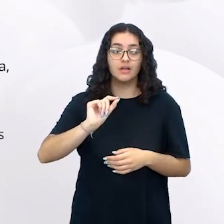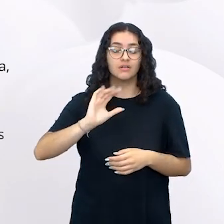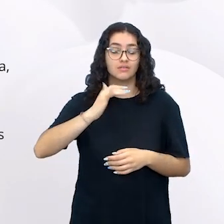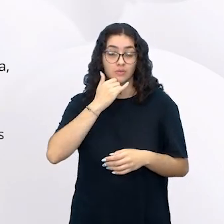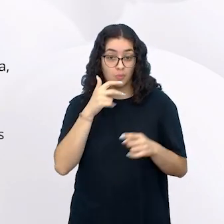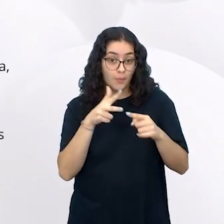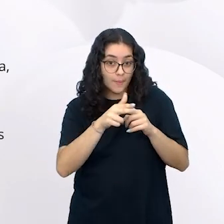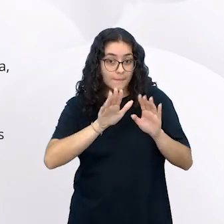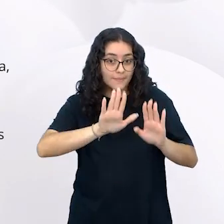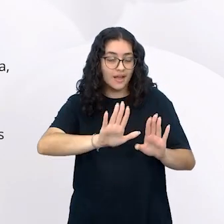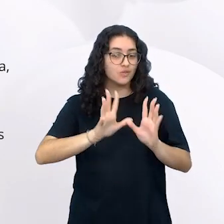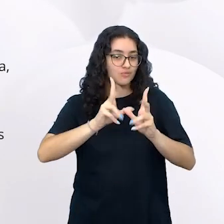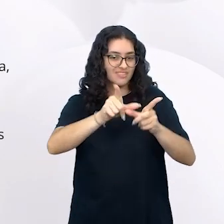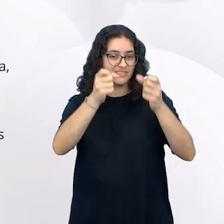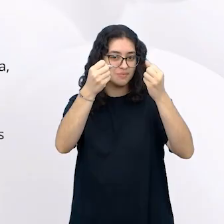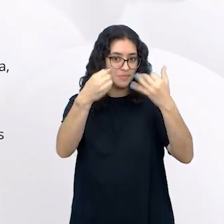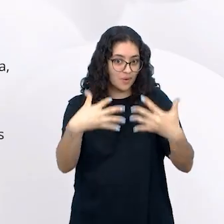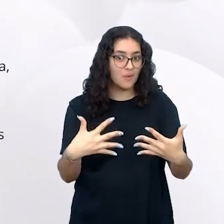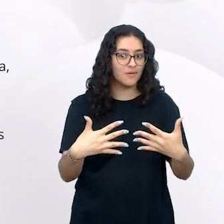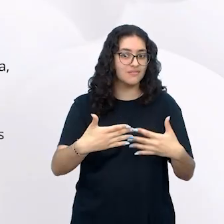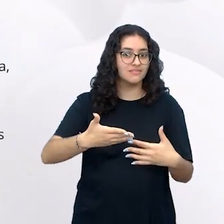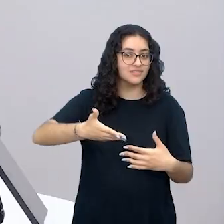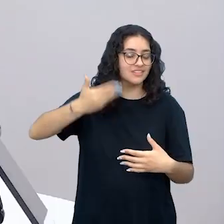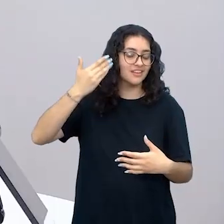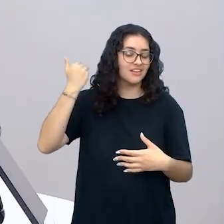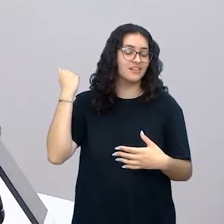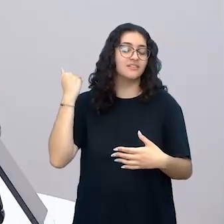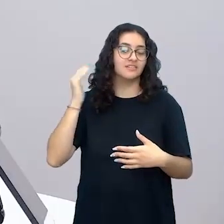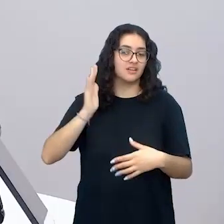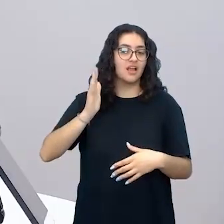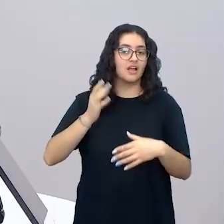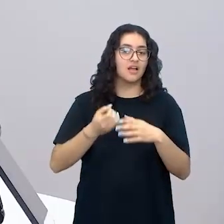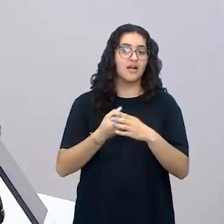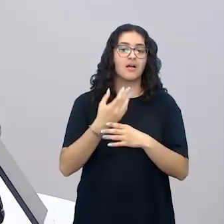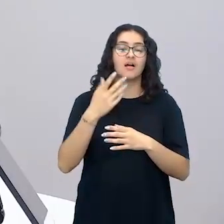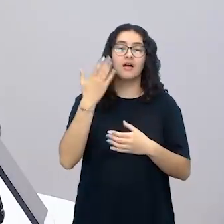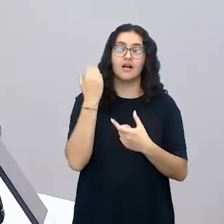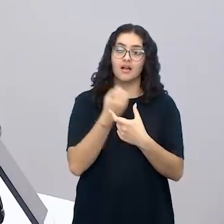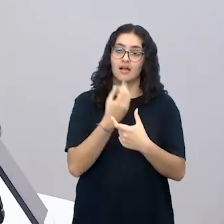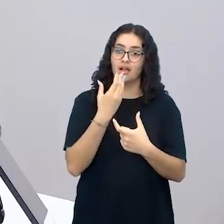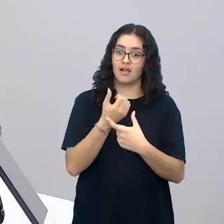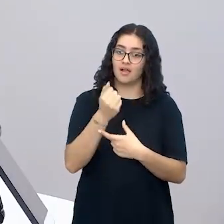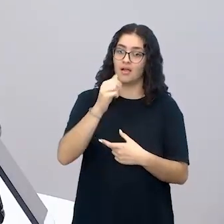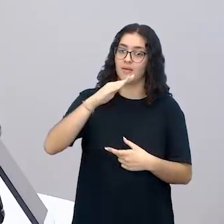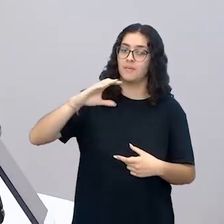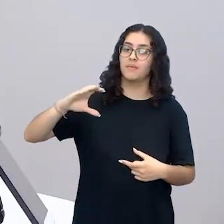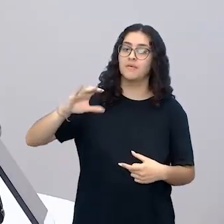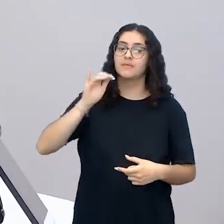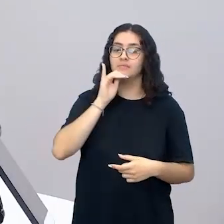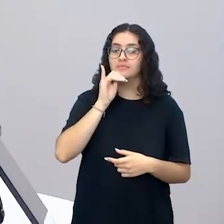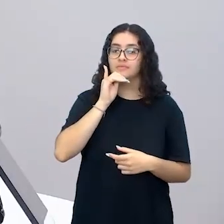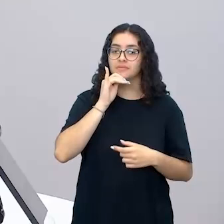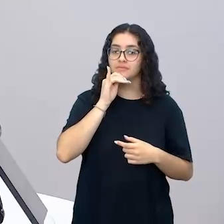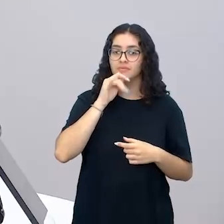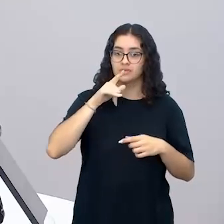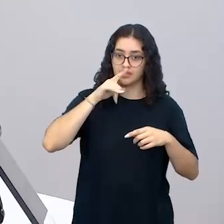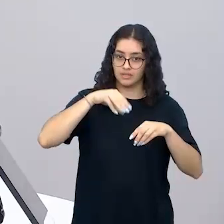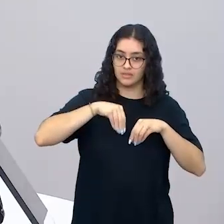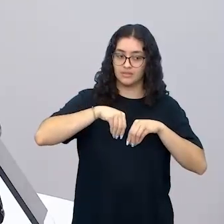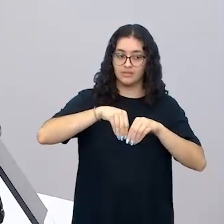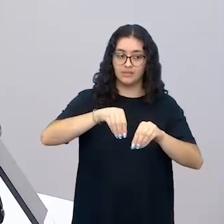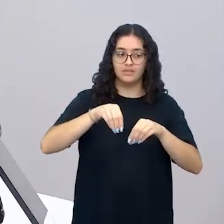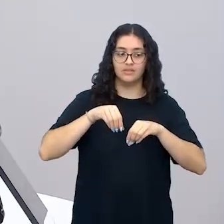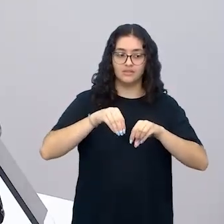está falando está casando com o que a gente já fez do programa da alfabetização ambiental, por exemplo, ali quando fala da compostagem,